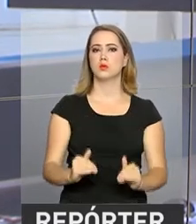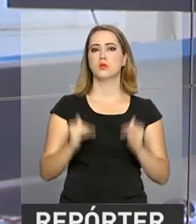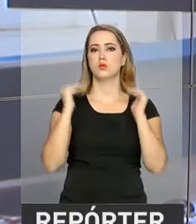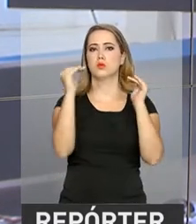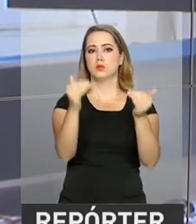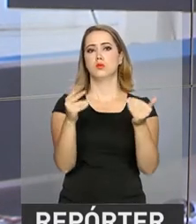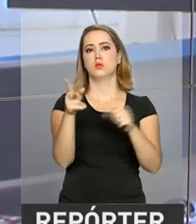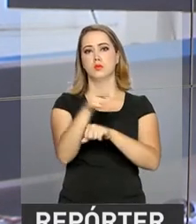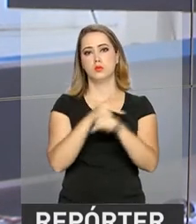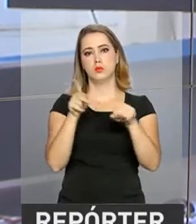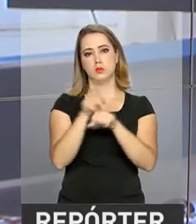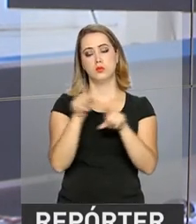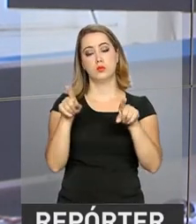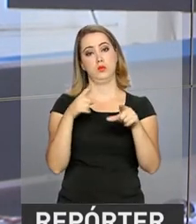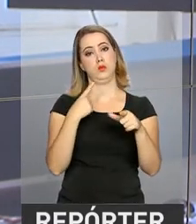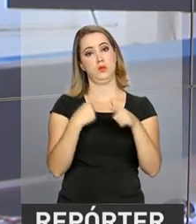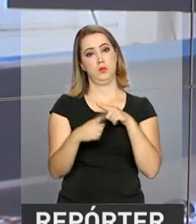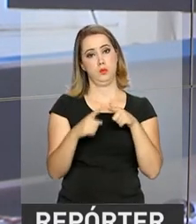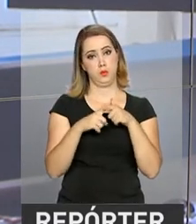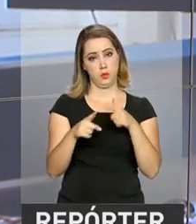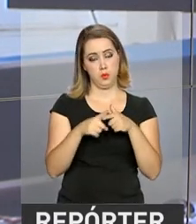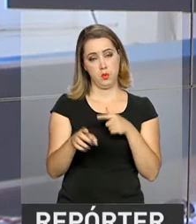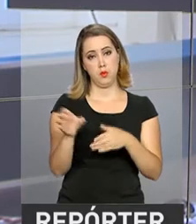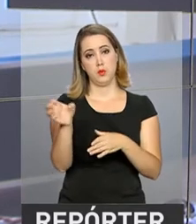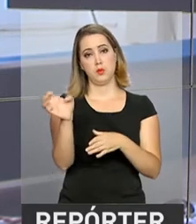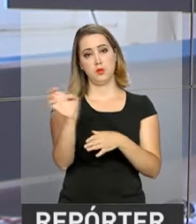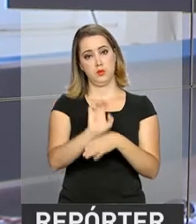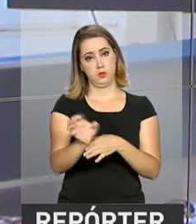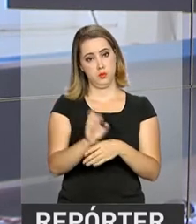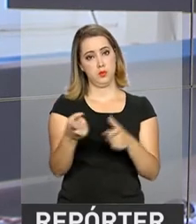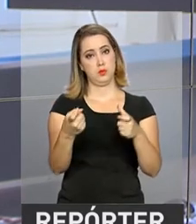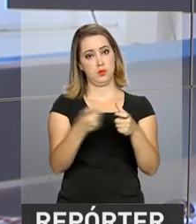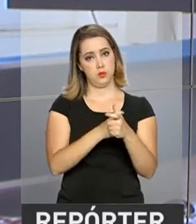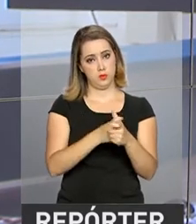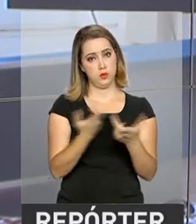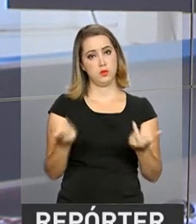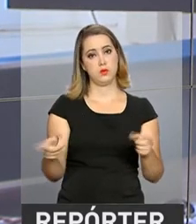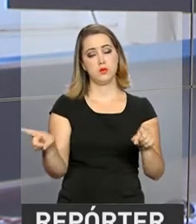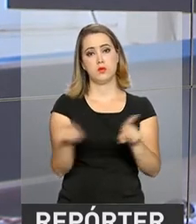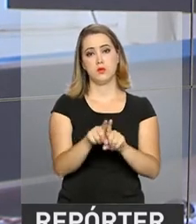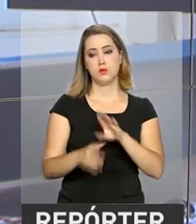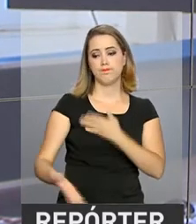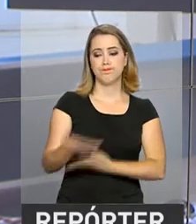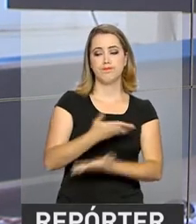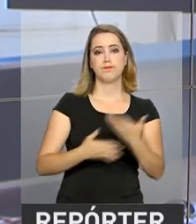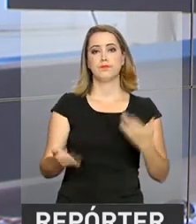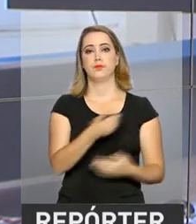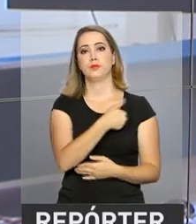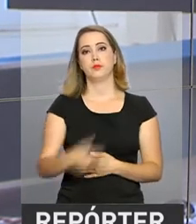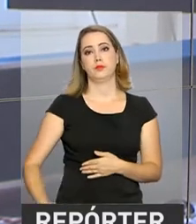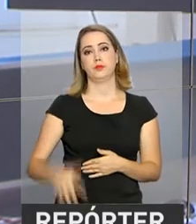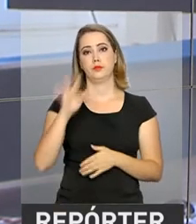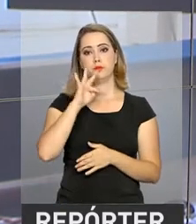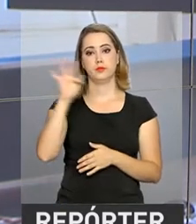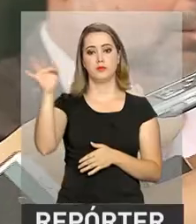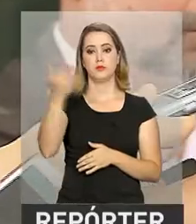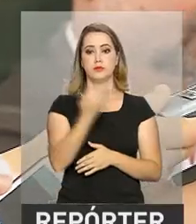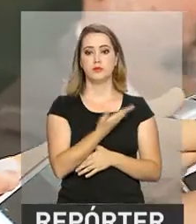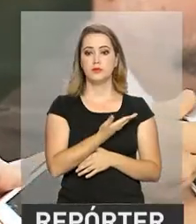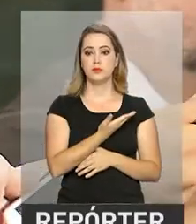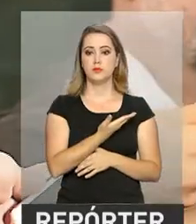mais alta corte do país e que envolvem a situação financeira dos estados ea relação deles com a união